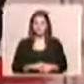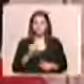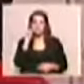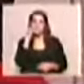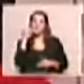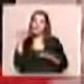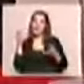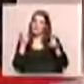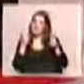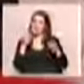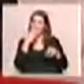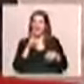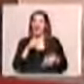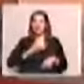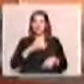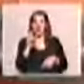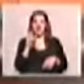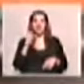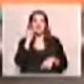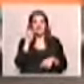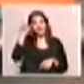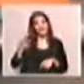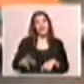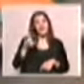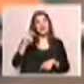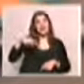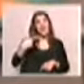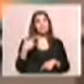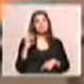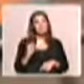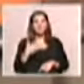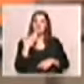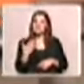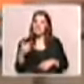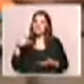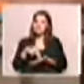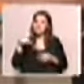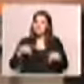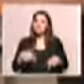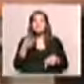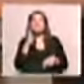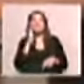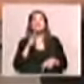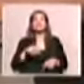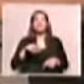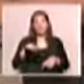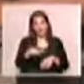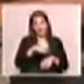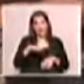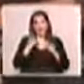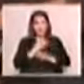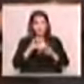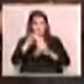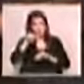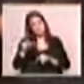Pai, entre aspas, da Dora, é o Renato Paiva. Olá, Renato. Muito boa tarde. Obrigada por estares aqui hoje connosco. O diretor da Clínica de Educação é também um